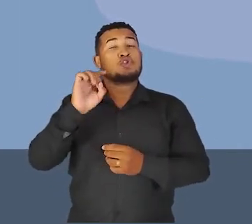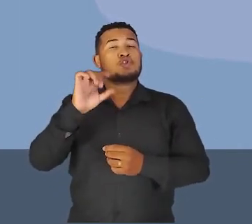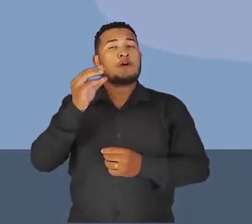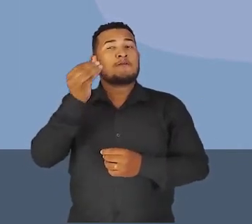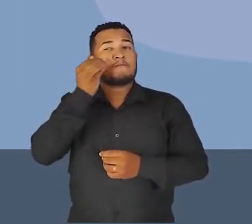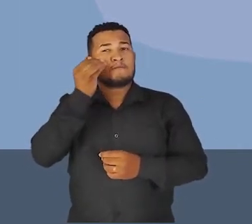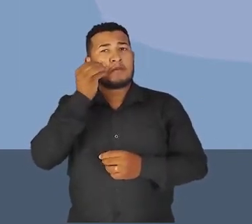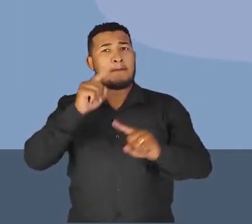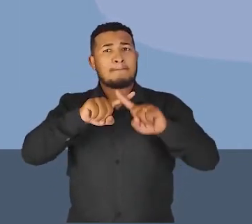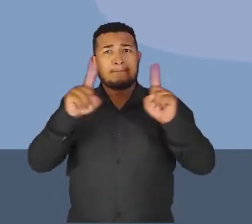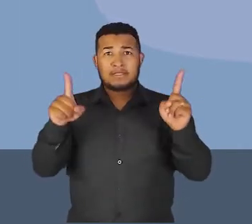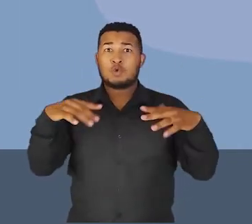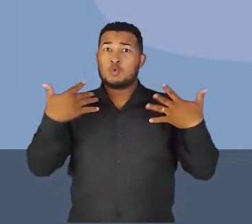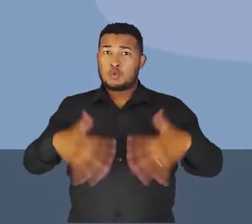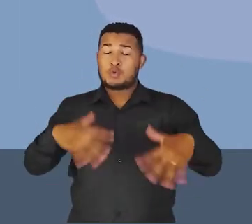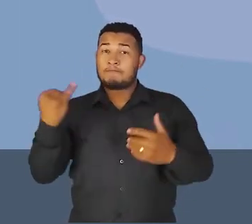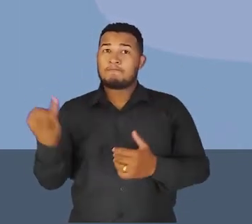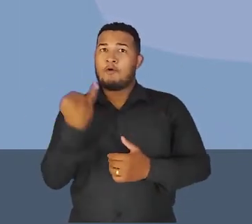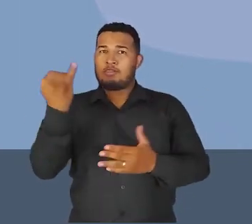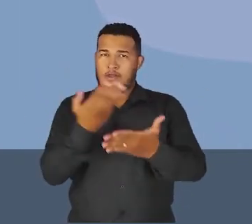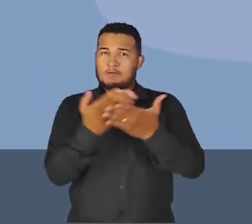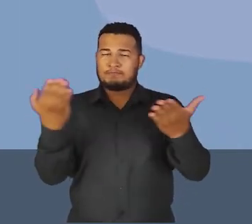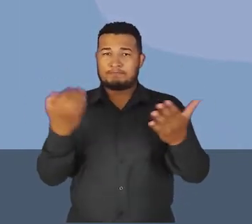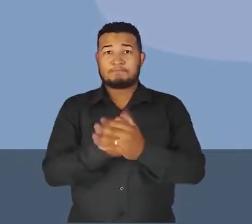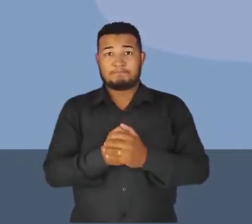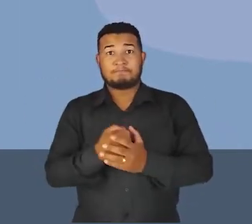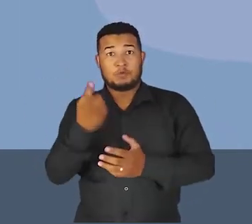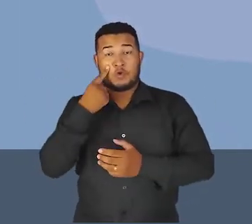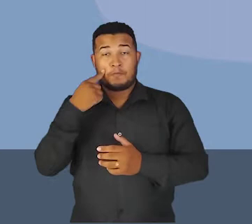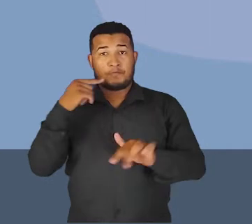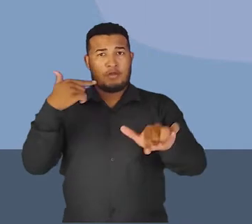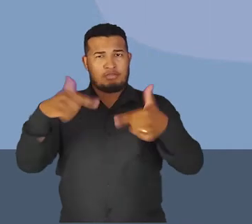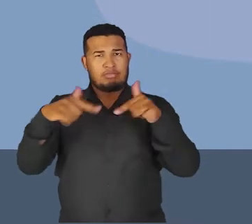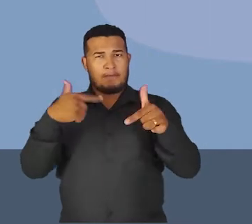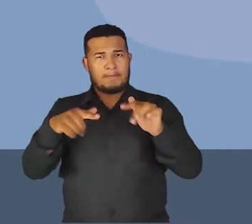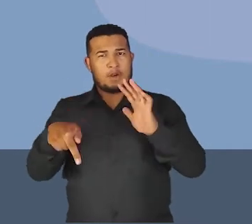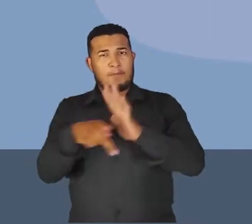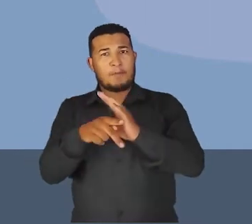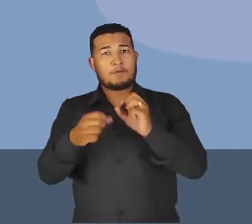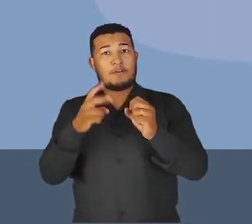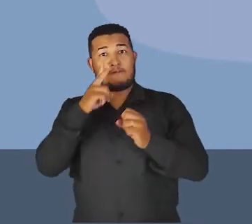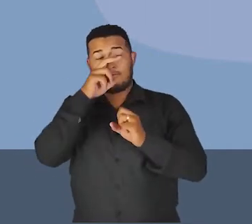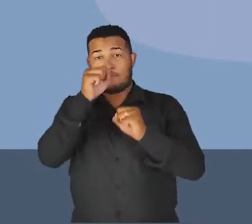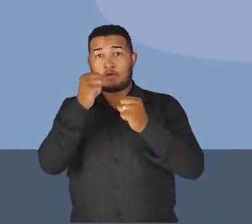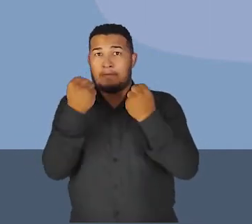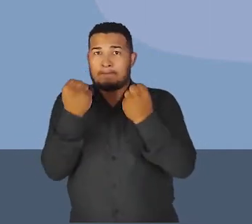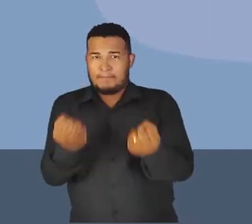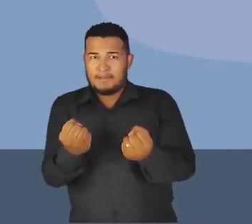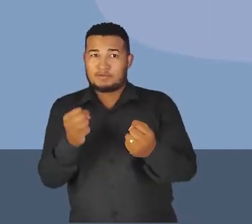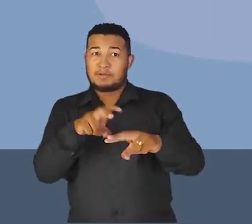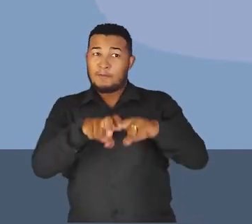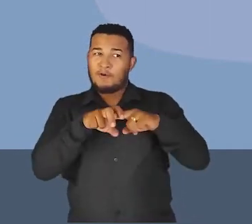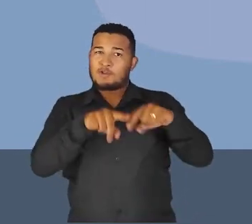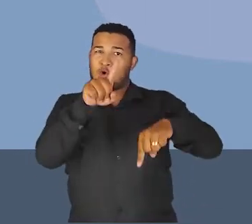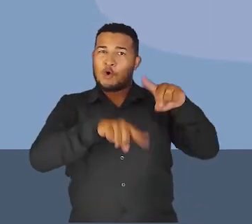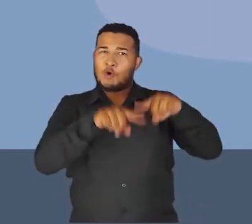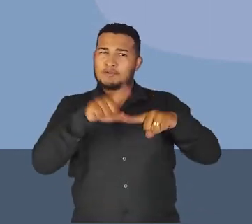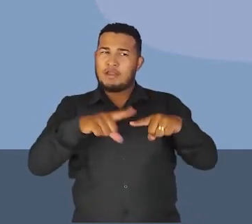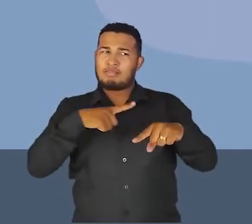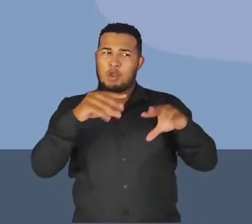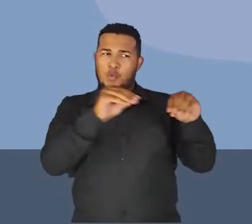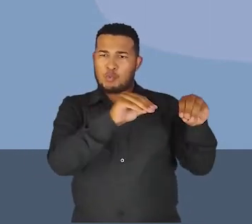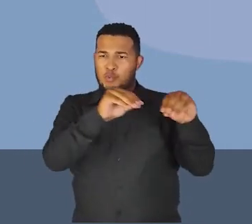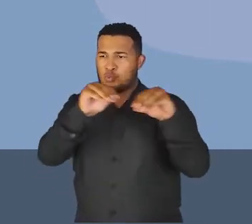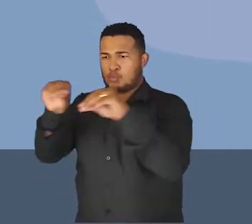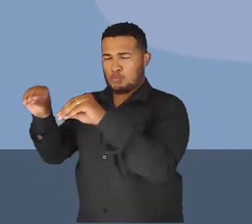observação, mas é um caso muito importante para você. Diz assim, ó, o trabalho mecânico da força-peso quando o objeto está se deslocando